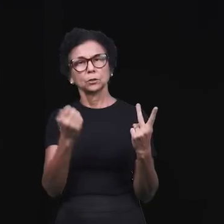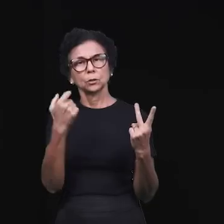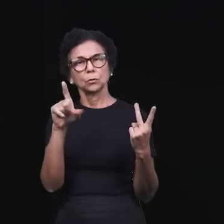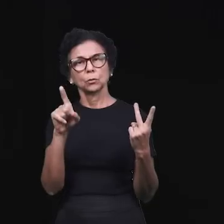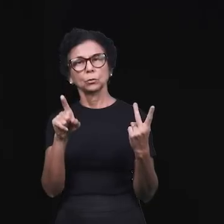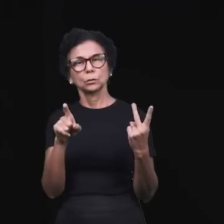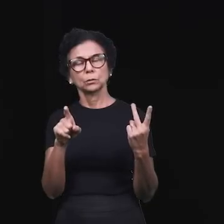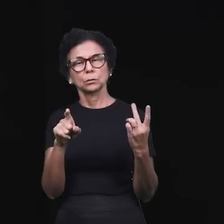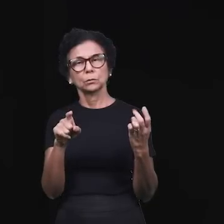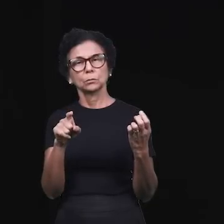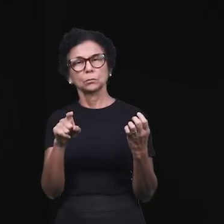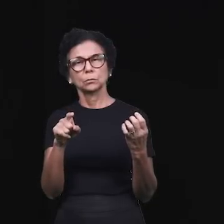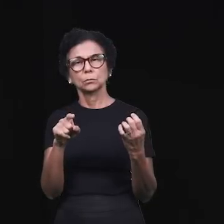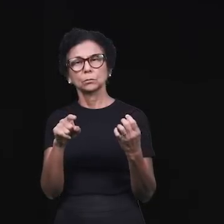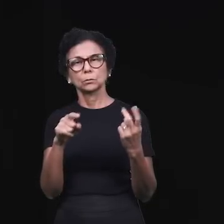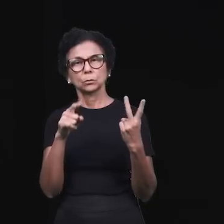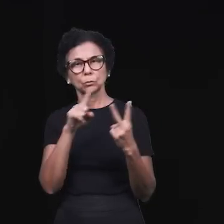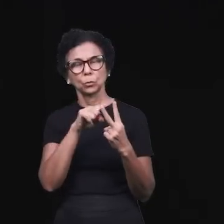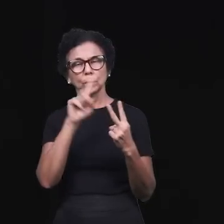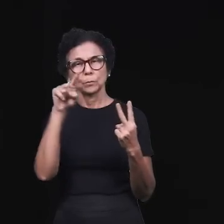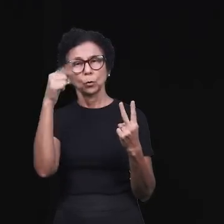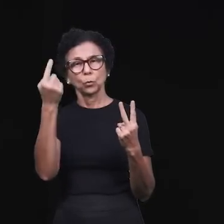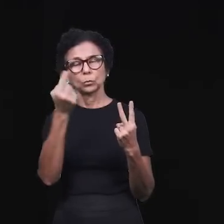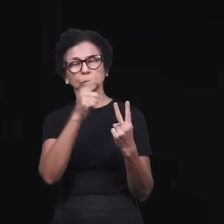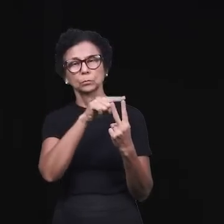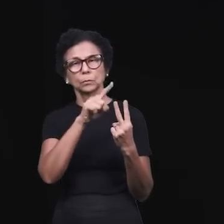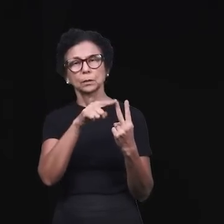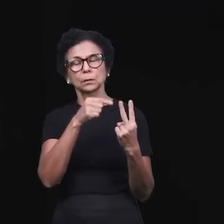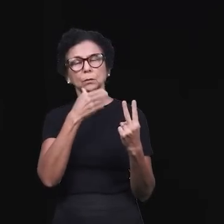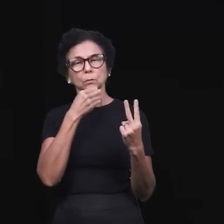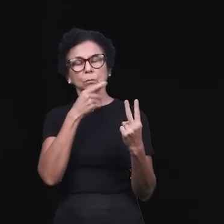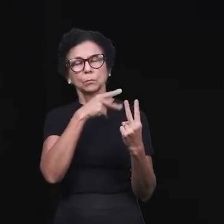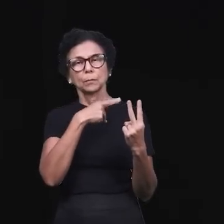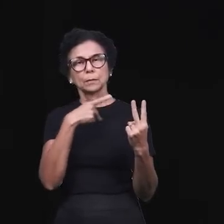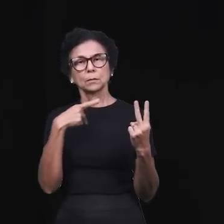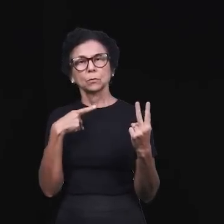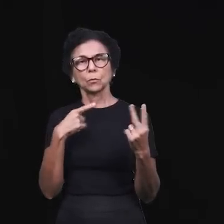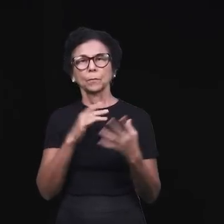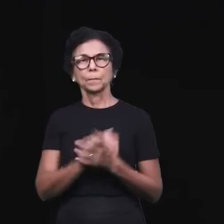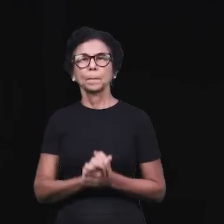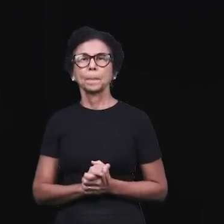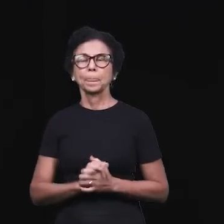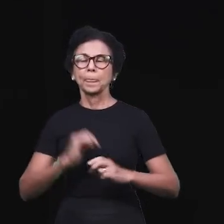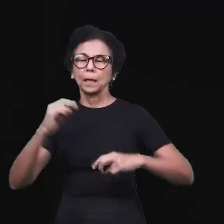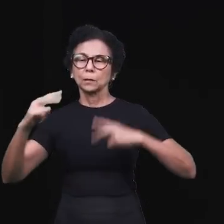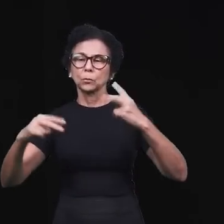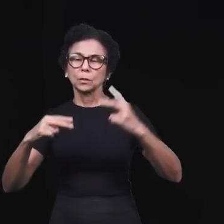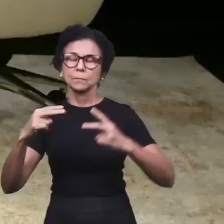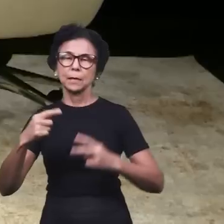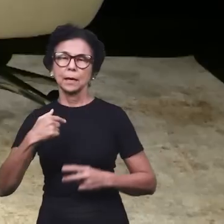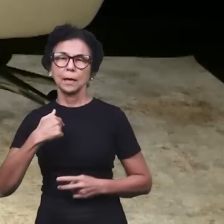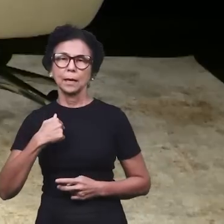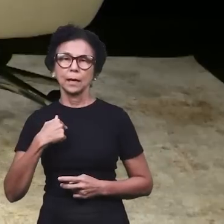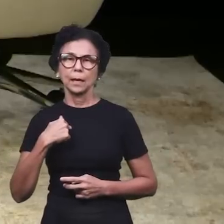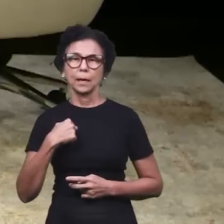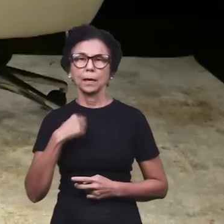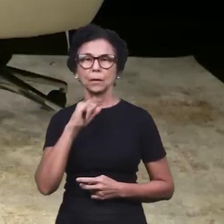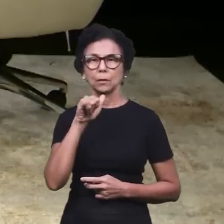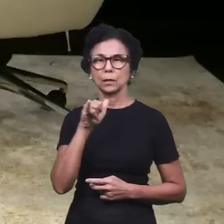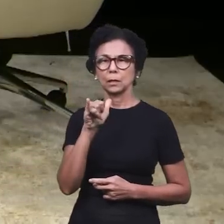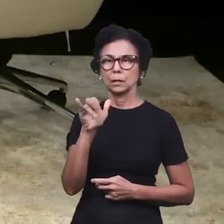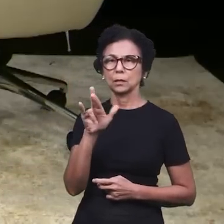outro pastor. Então, 2 meses vinha eu e Jairo, ficávamos